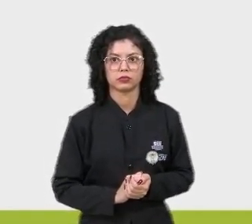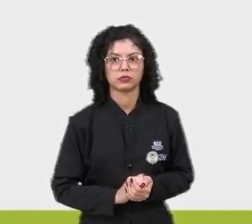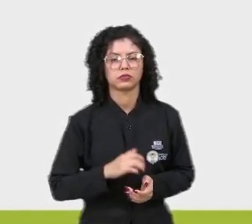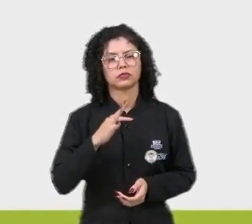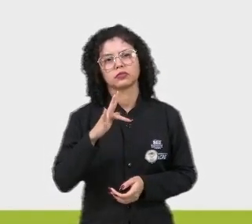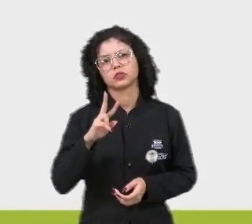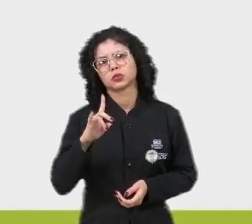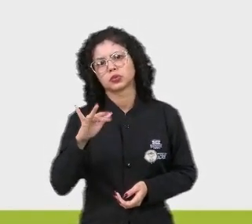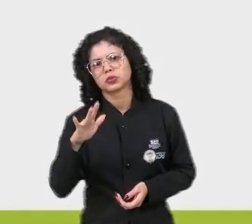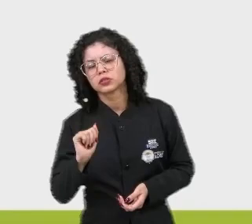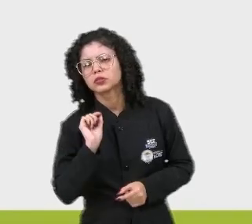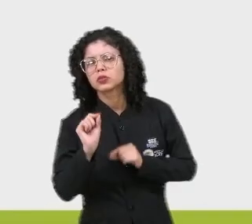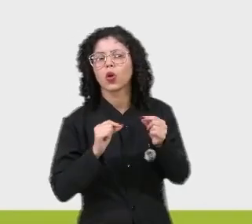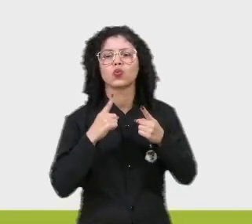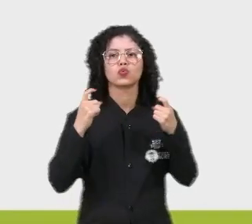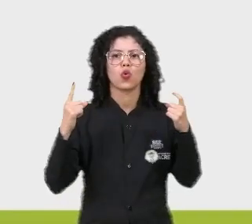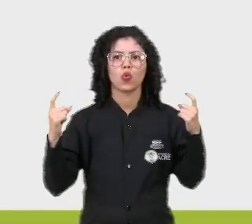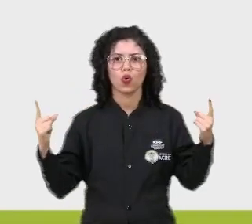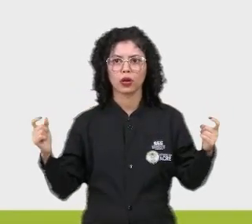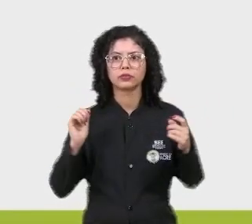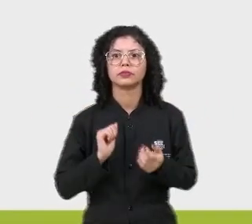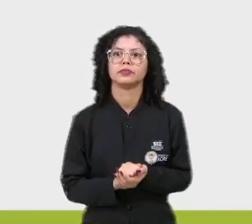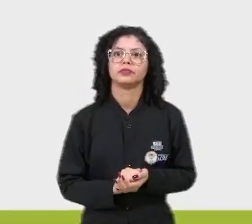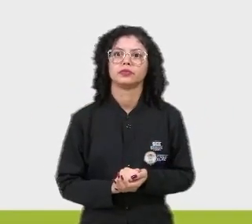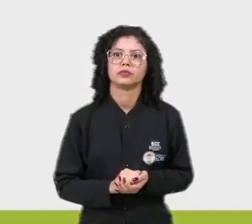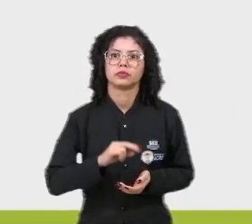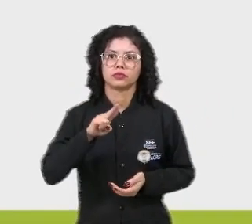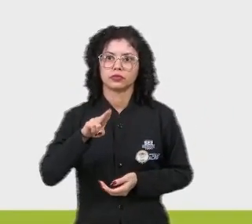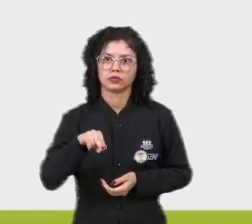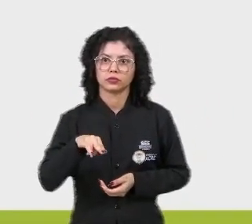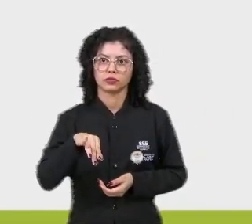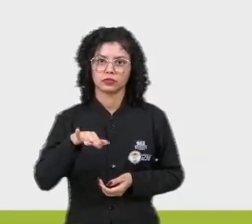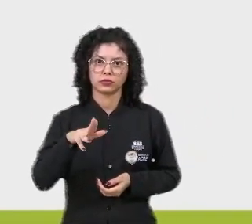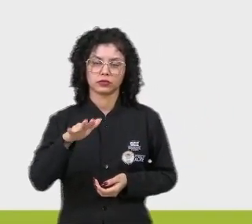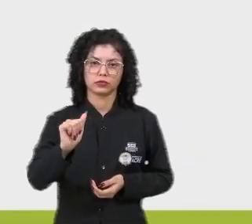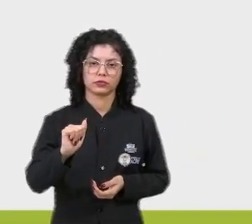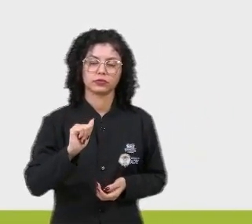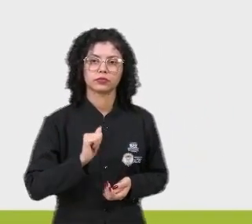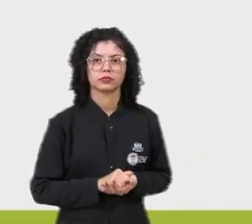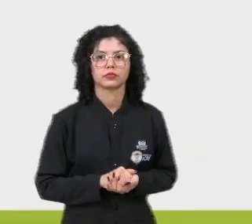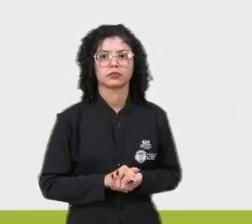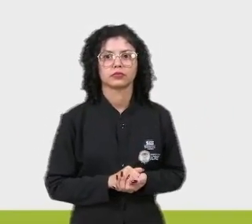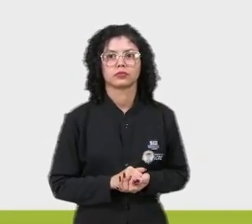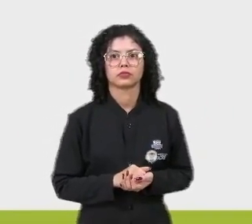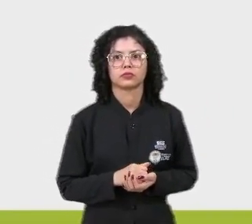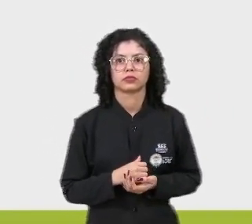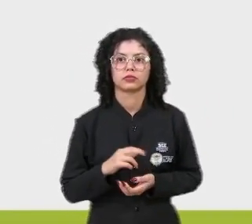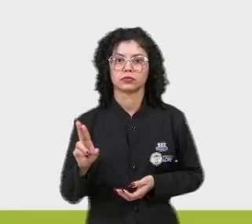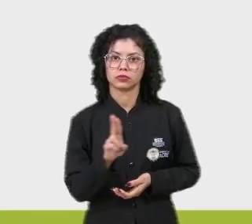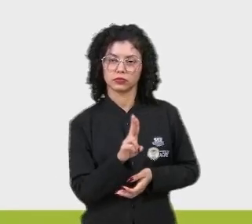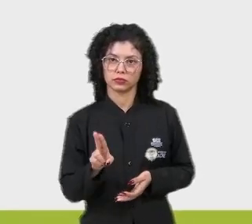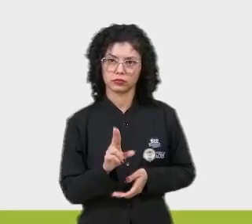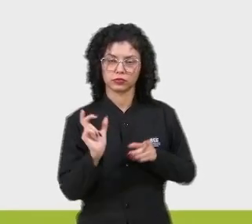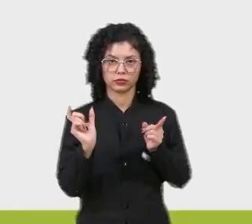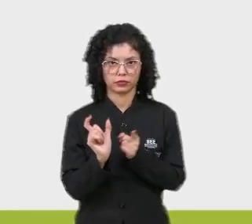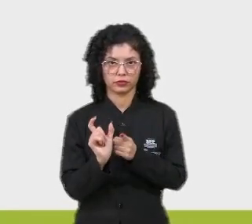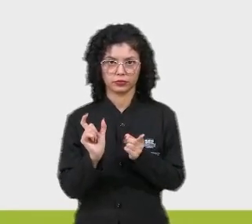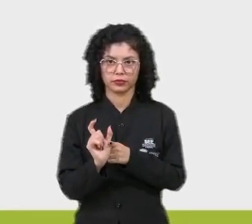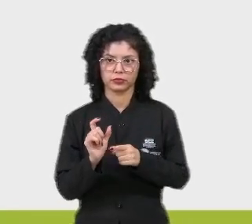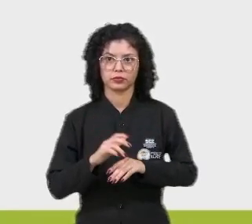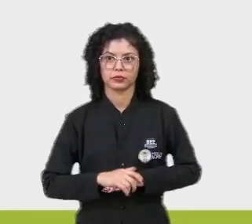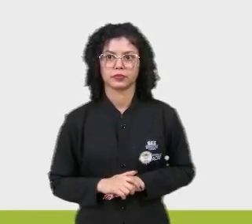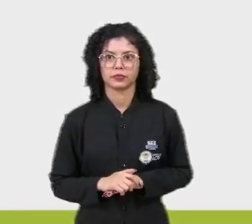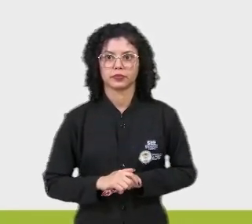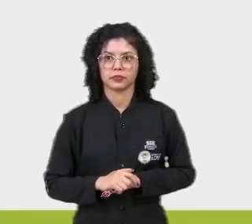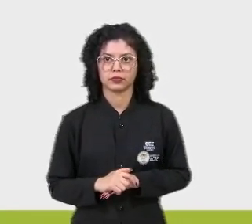fonia vem de som nía pelo que o senhor já explicou Então vem de nome de palavra né